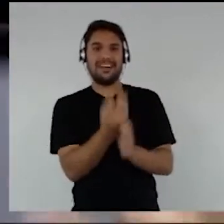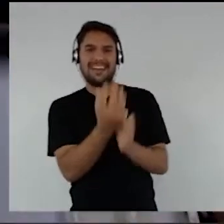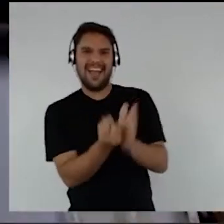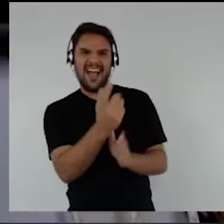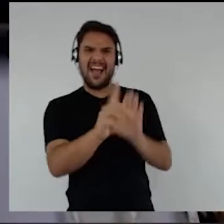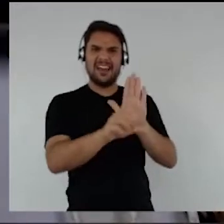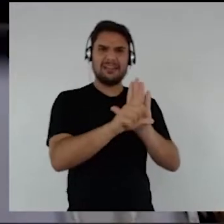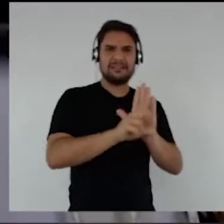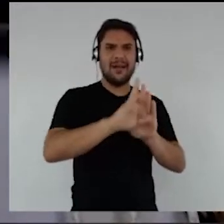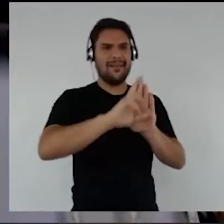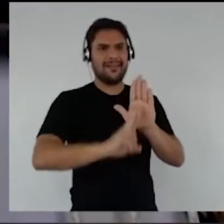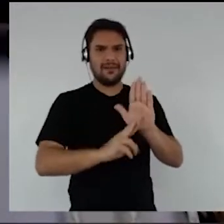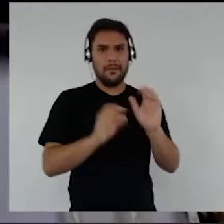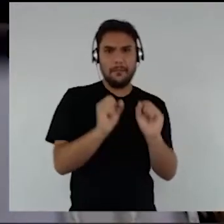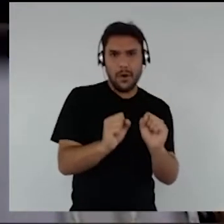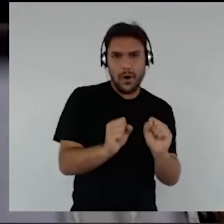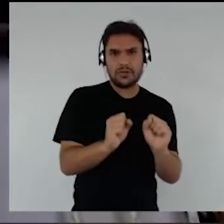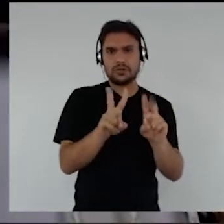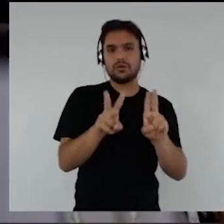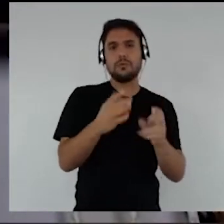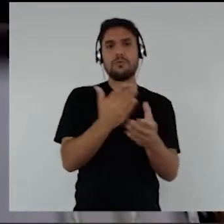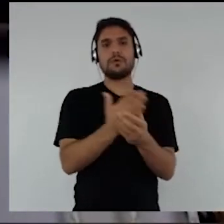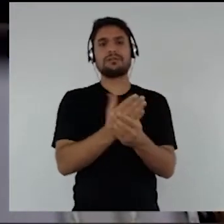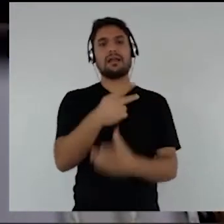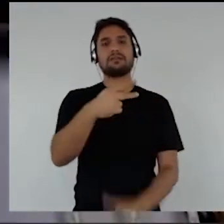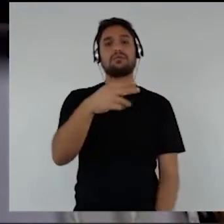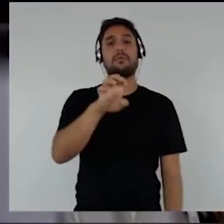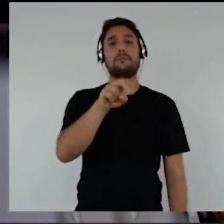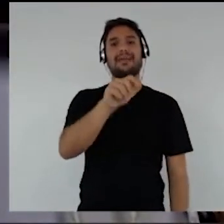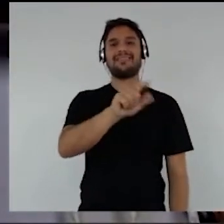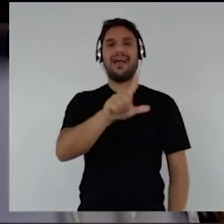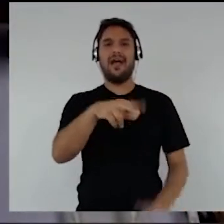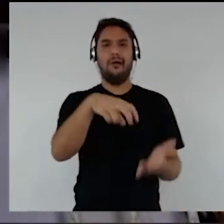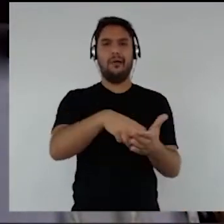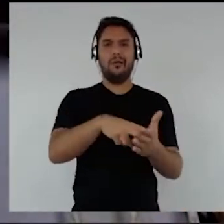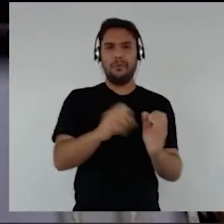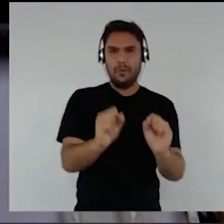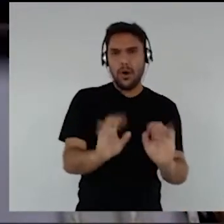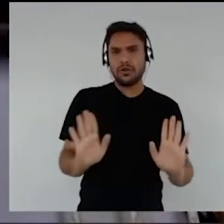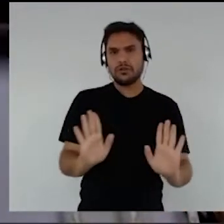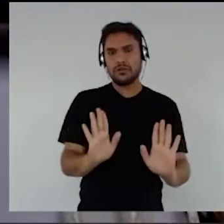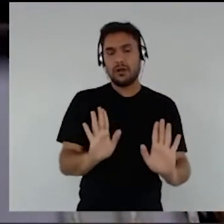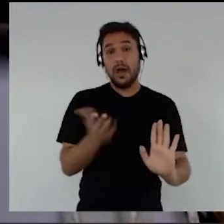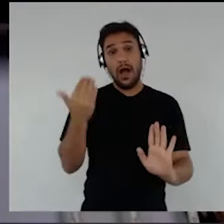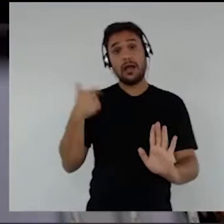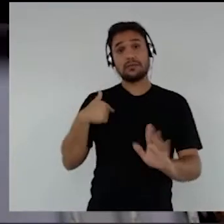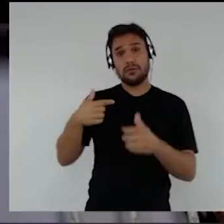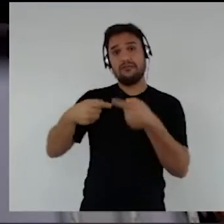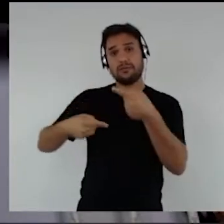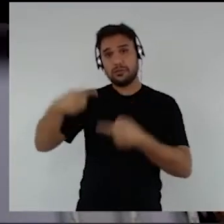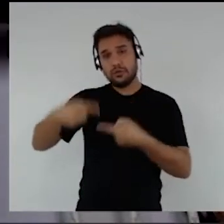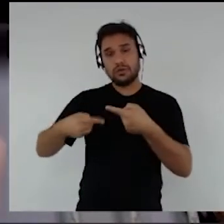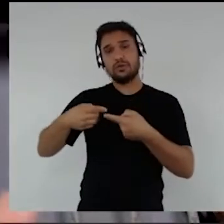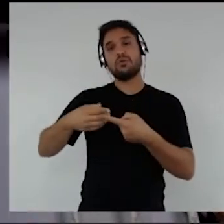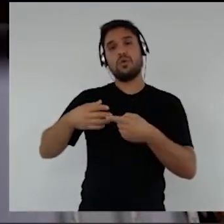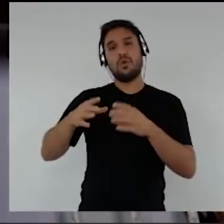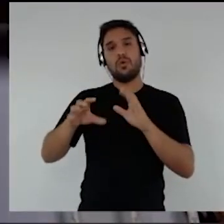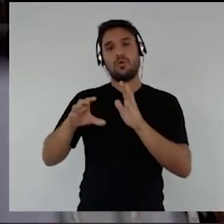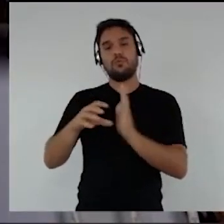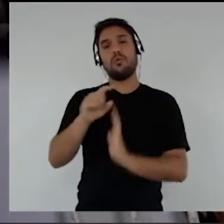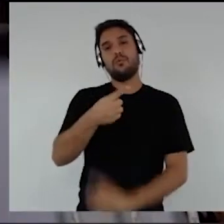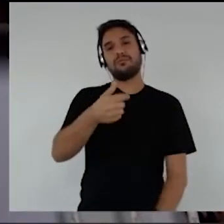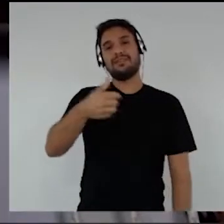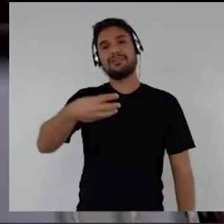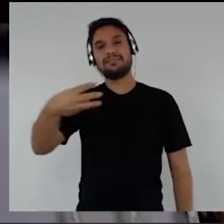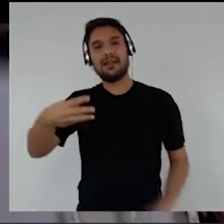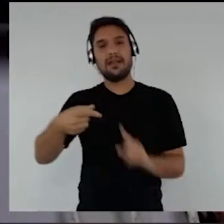legislação, regulamentação sobre processo penal? Nós temos notícia, eu estava ontem no debate do Movimento 133 e eu tive uma notícia